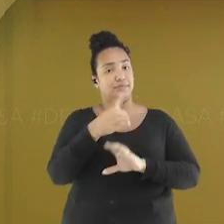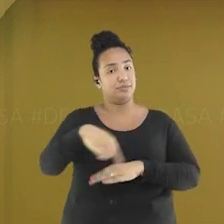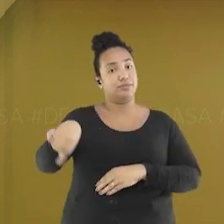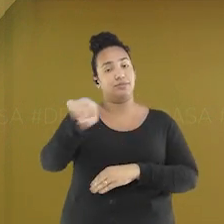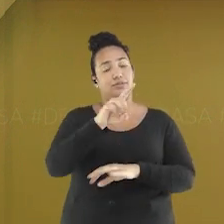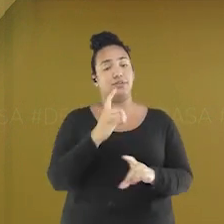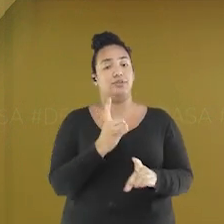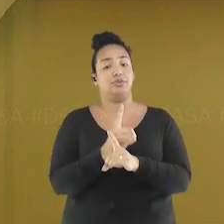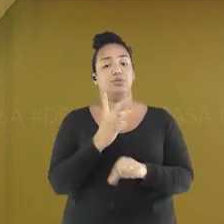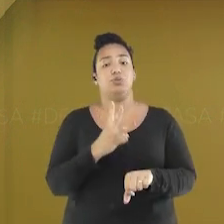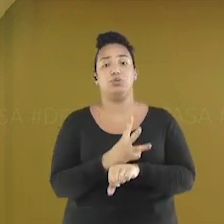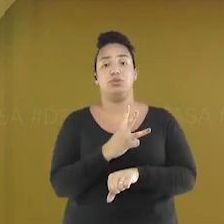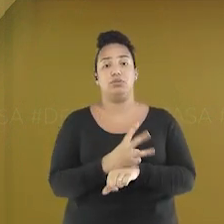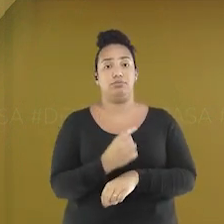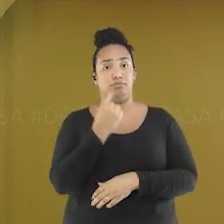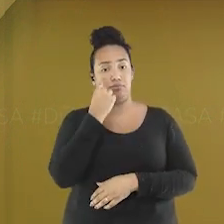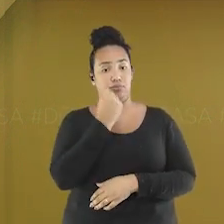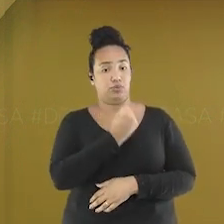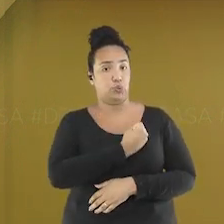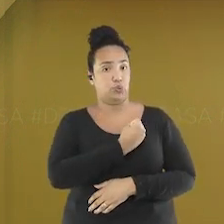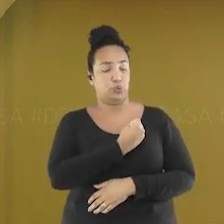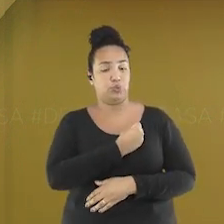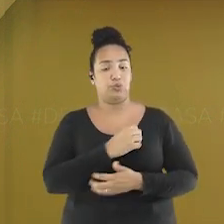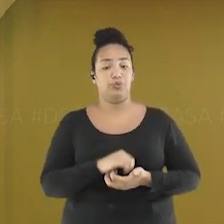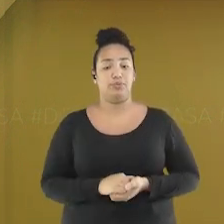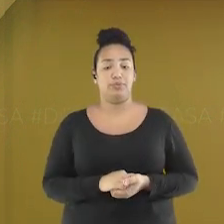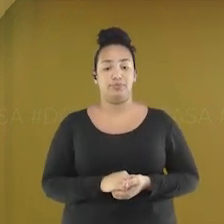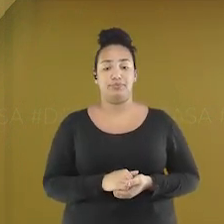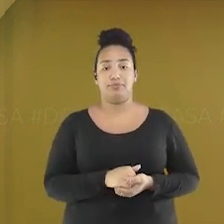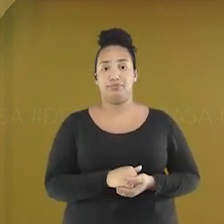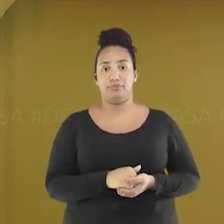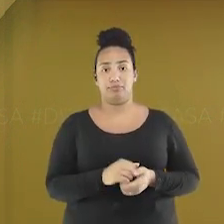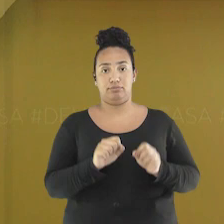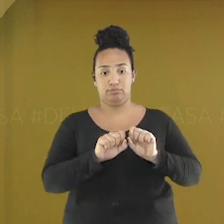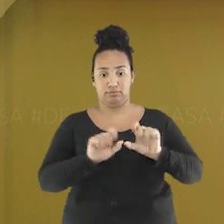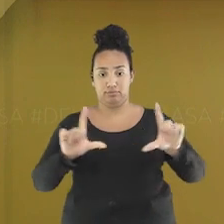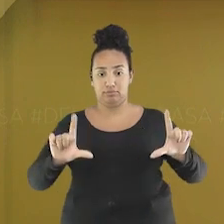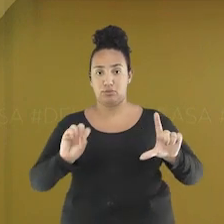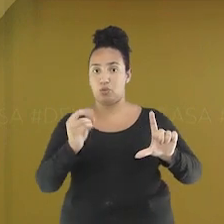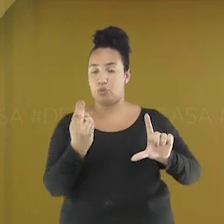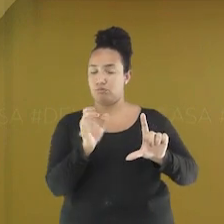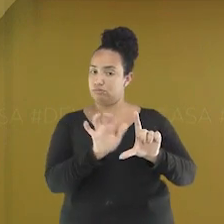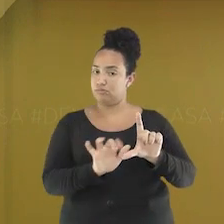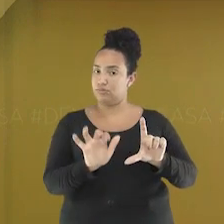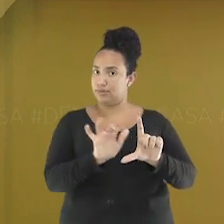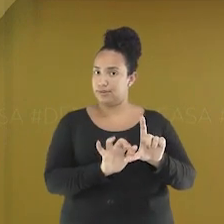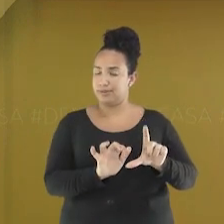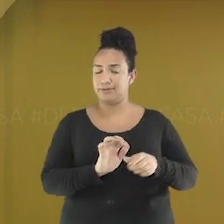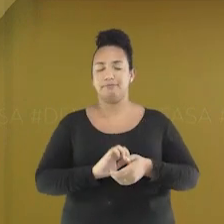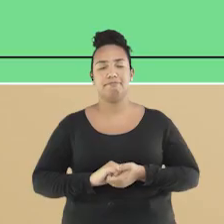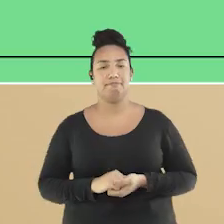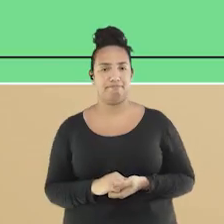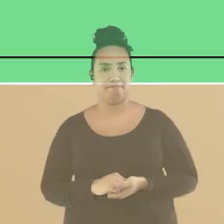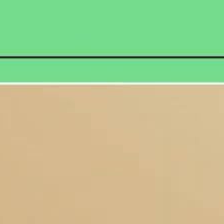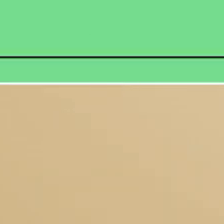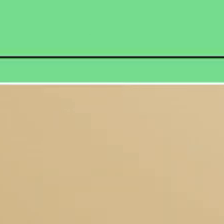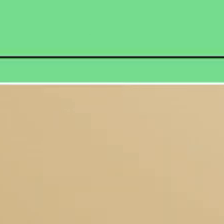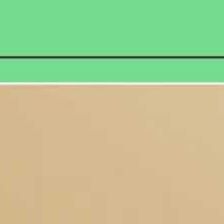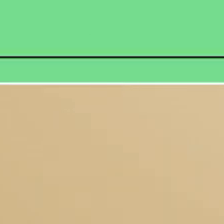o que encontrou por WhatsApp. O nosso número é este aqui, está na tela. Também pode capturar o QR Code se preferir.